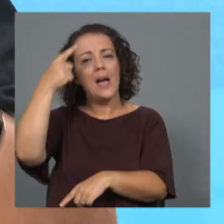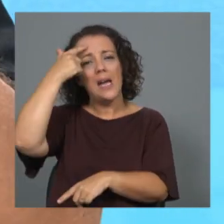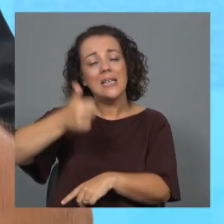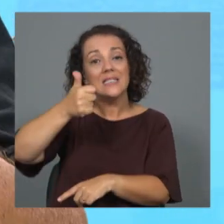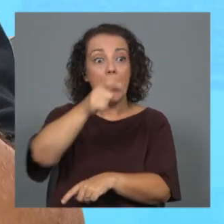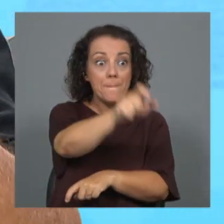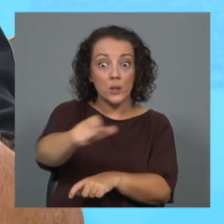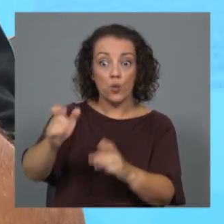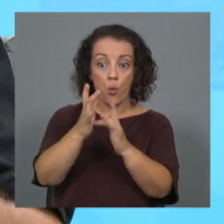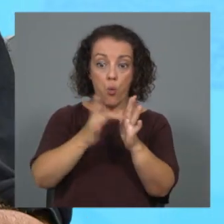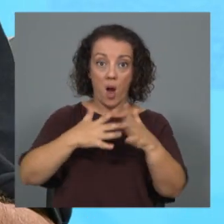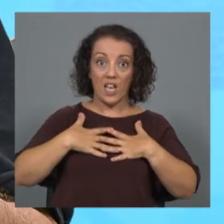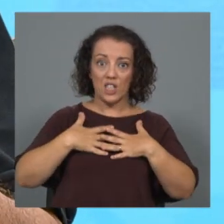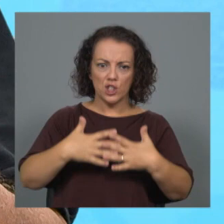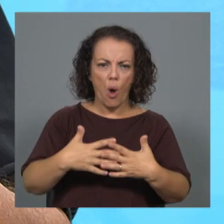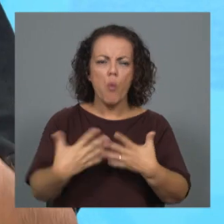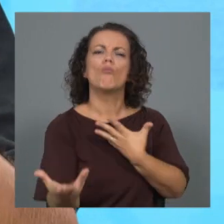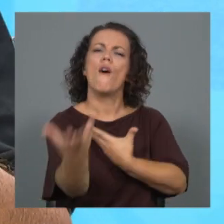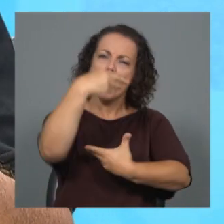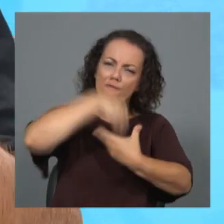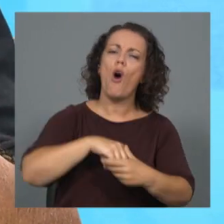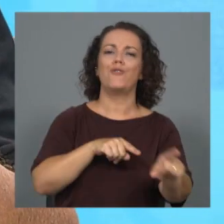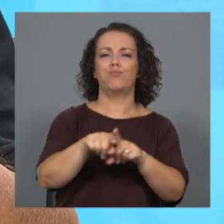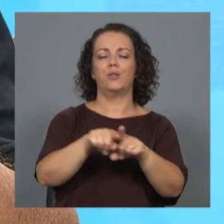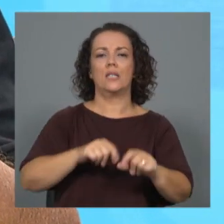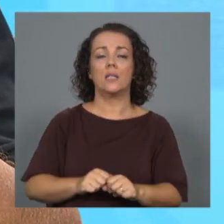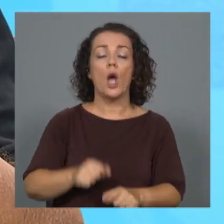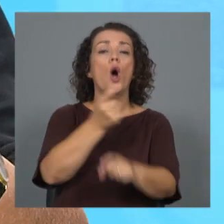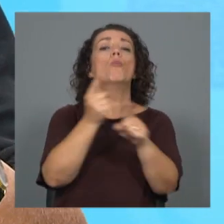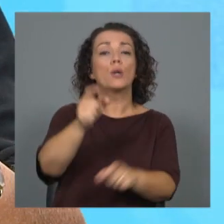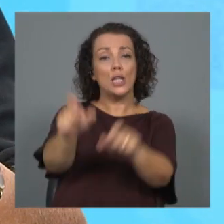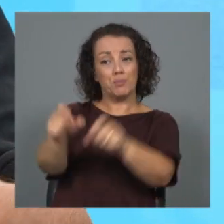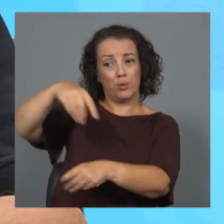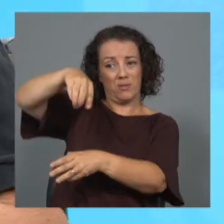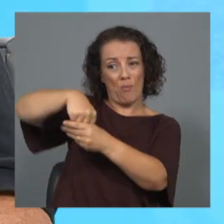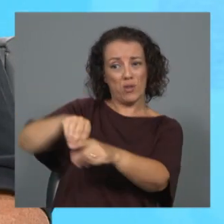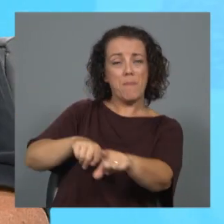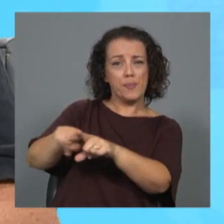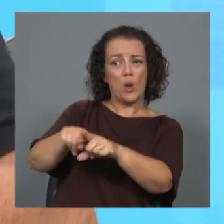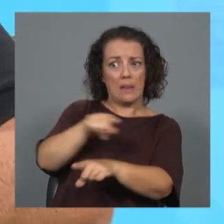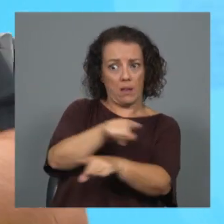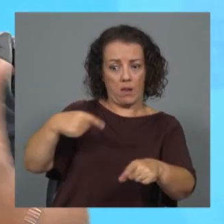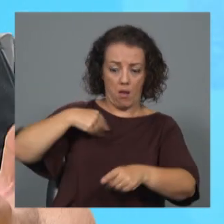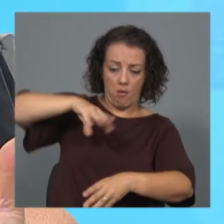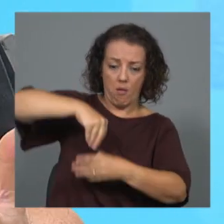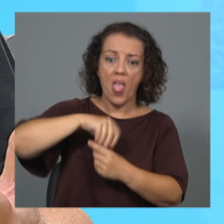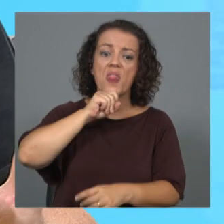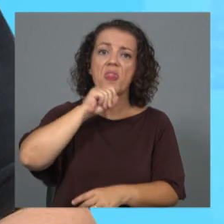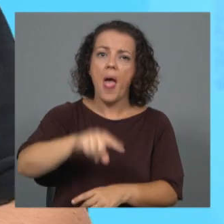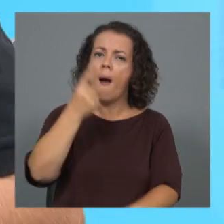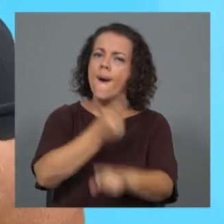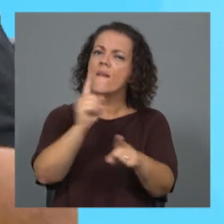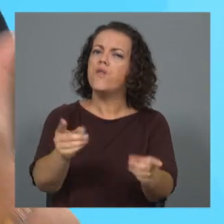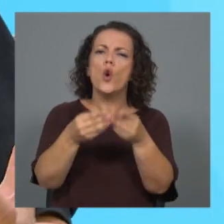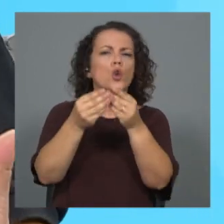a meterem-se na política, porque quem está na política tem possibilidade de resolver de uma assentada